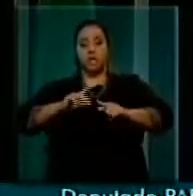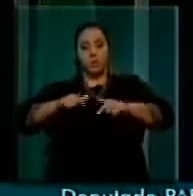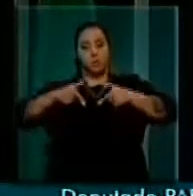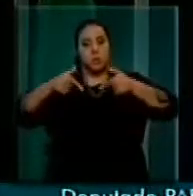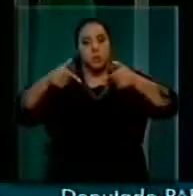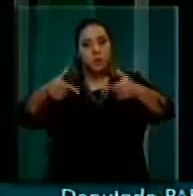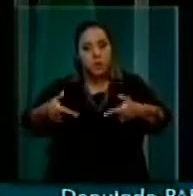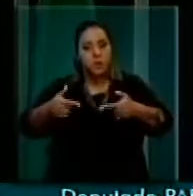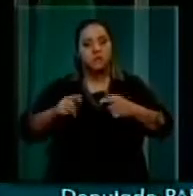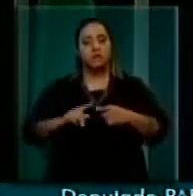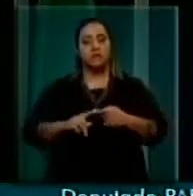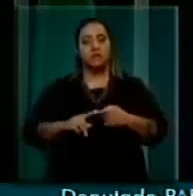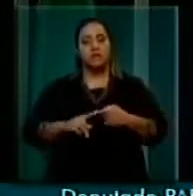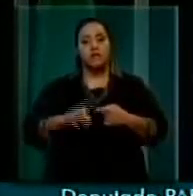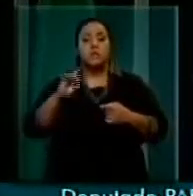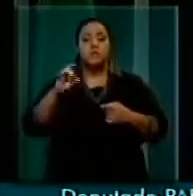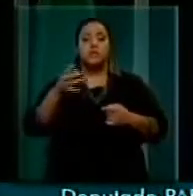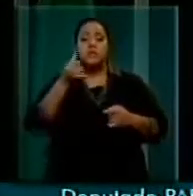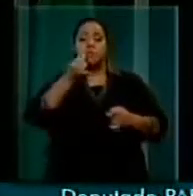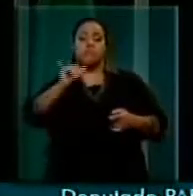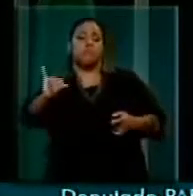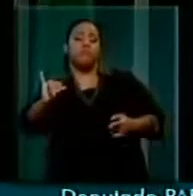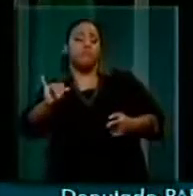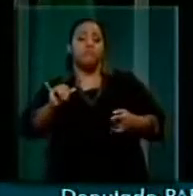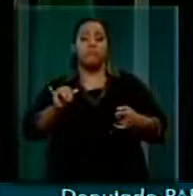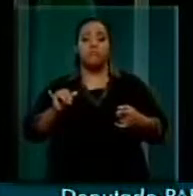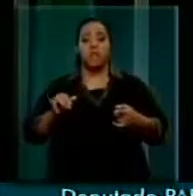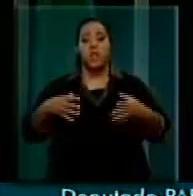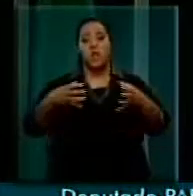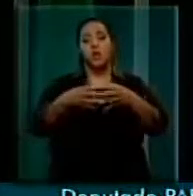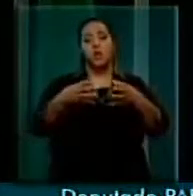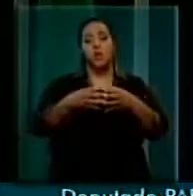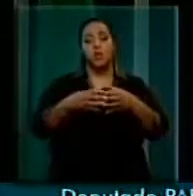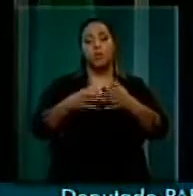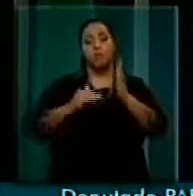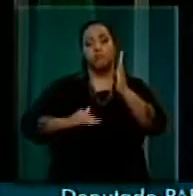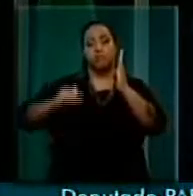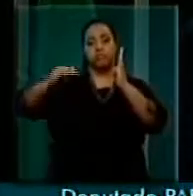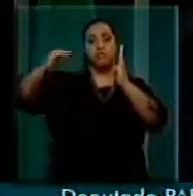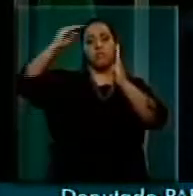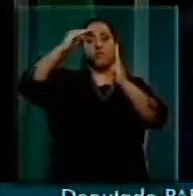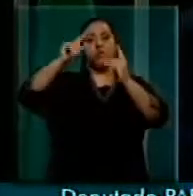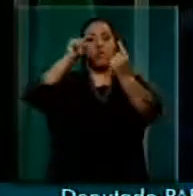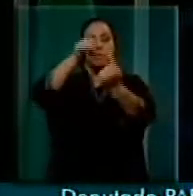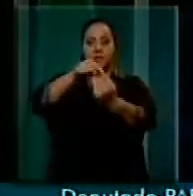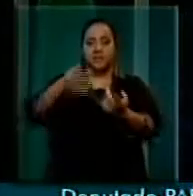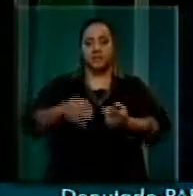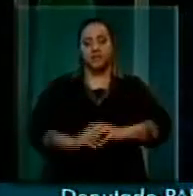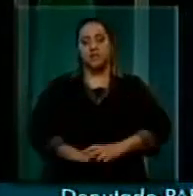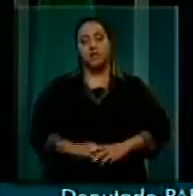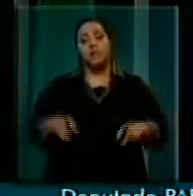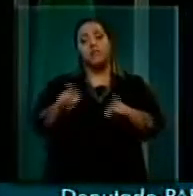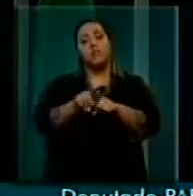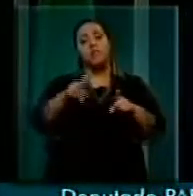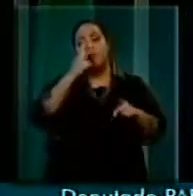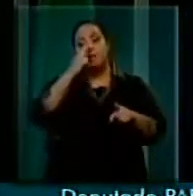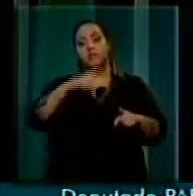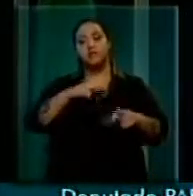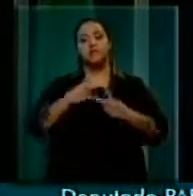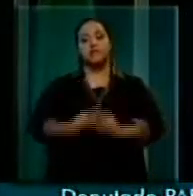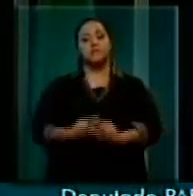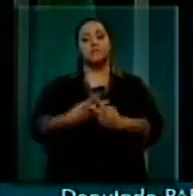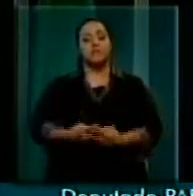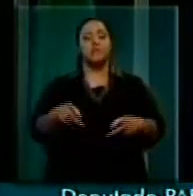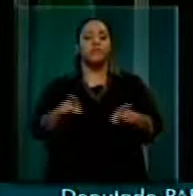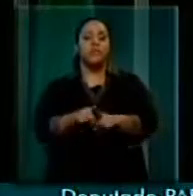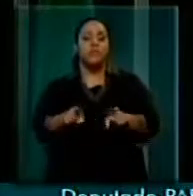importante, apenas para evitar que um determinado time atinja o seu objetivo. E há também uma tolerância, essa até de